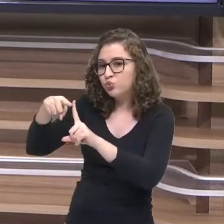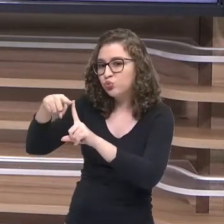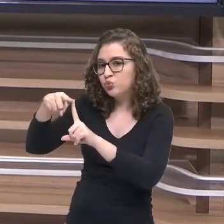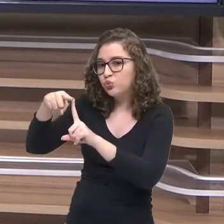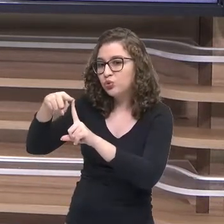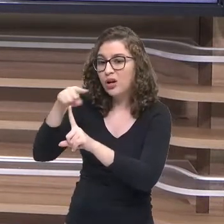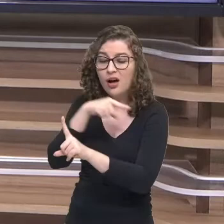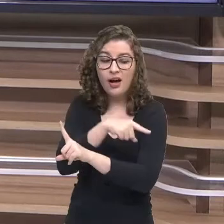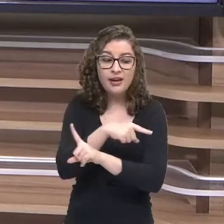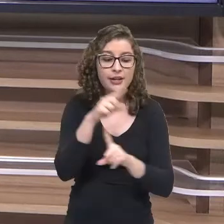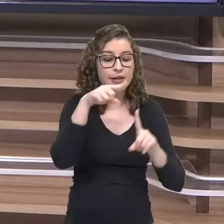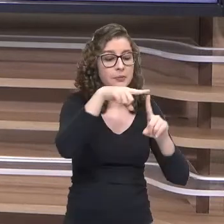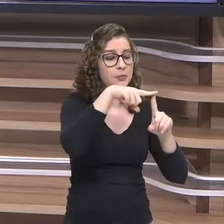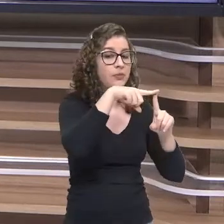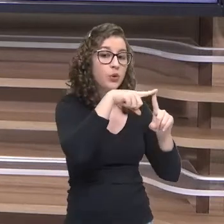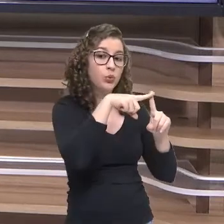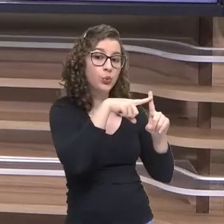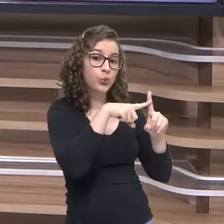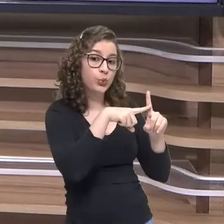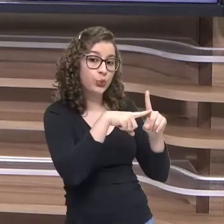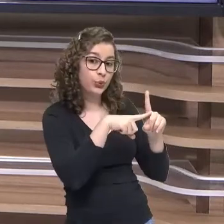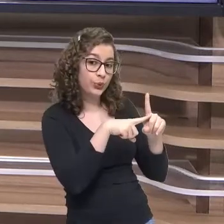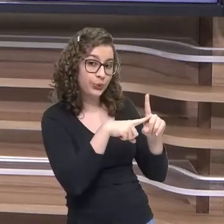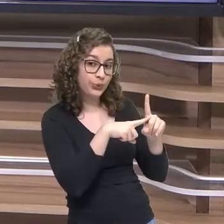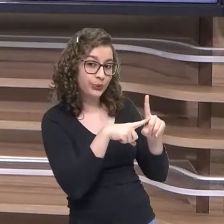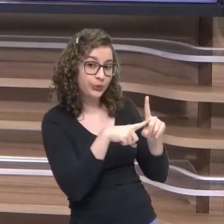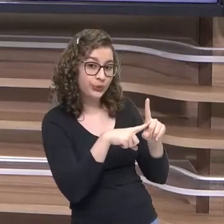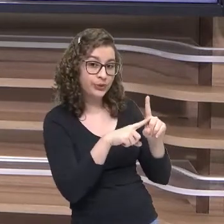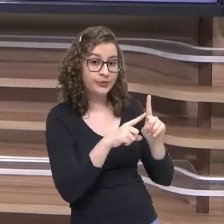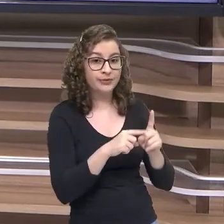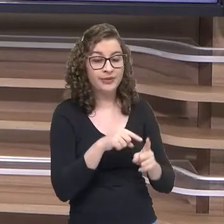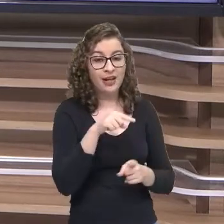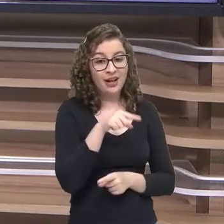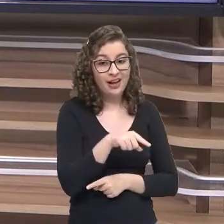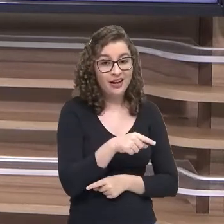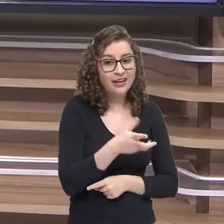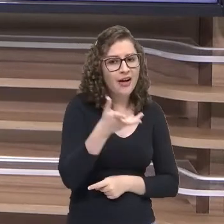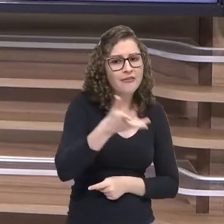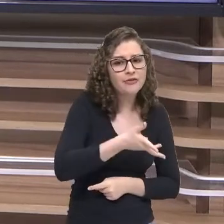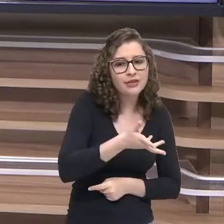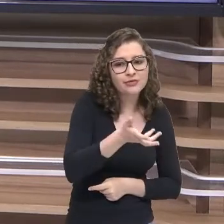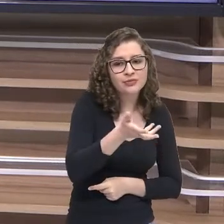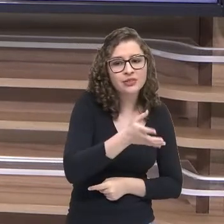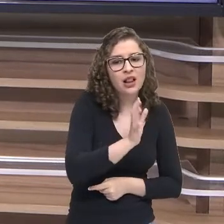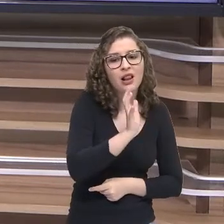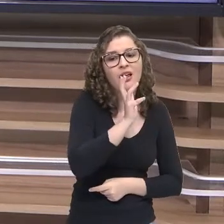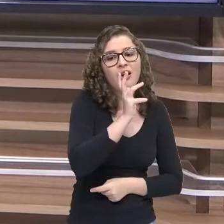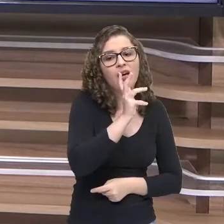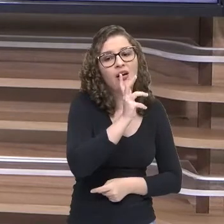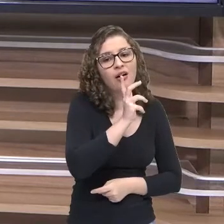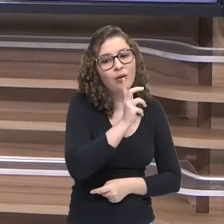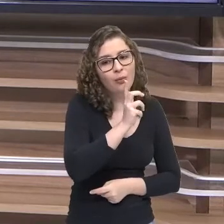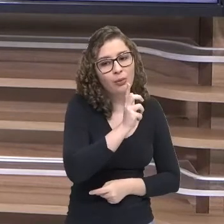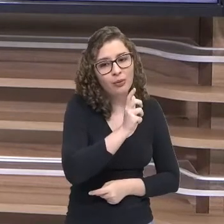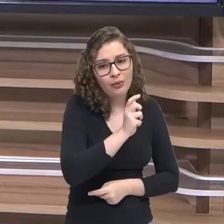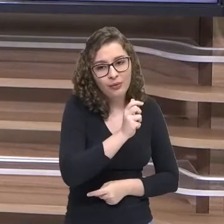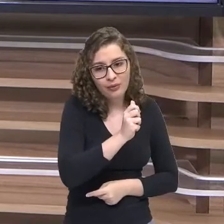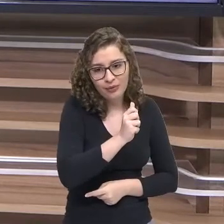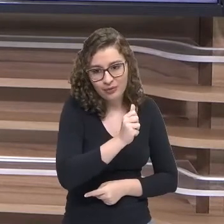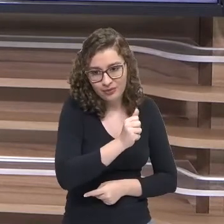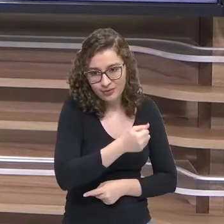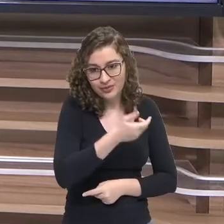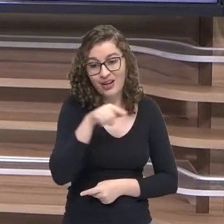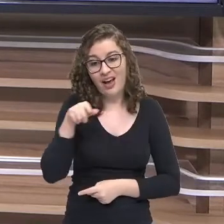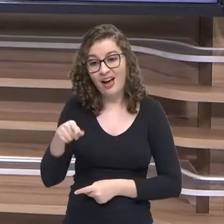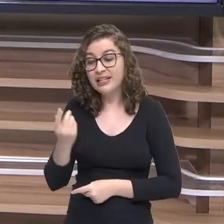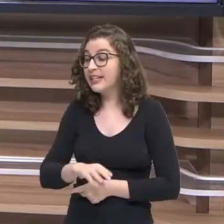né? E dentro da geladeira a temperatura é menor e a velocidade com que as reações acontecem também é menor, tá